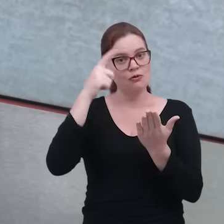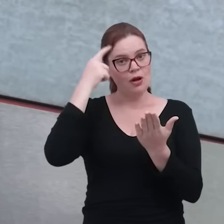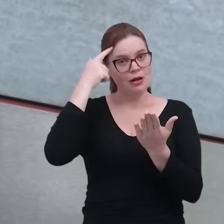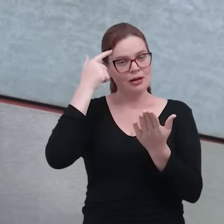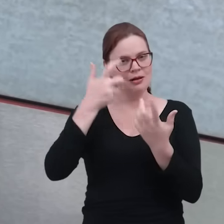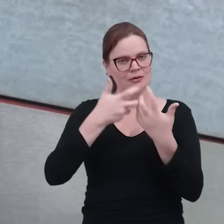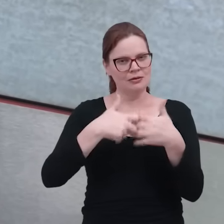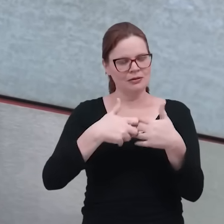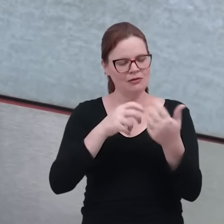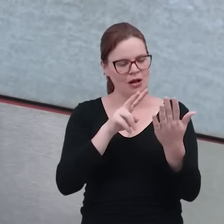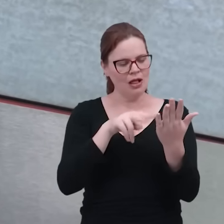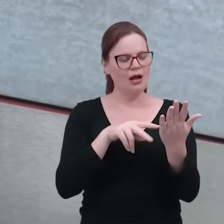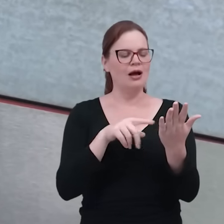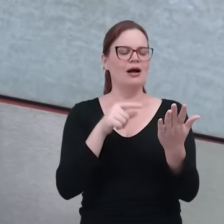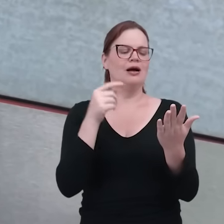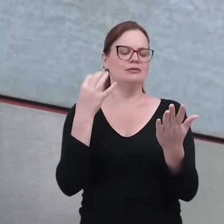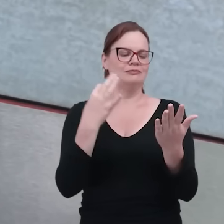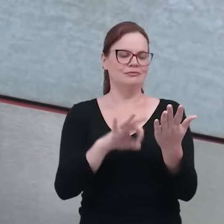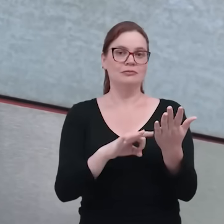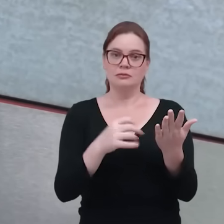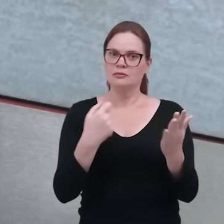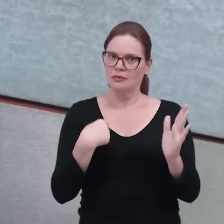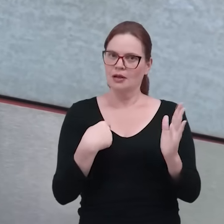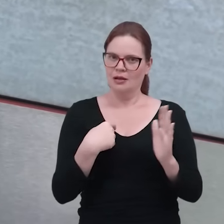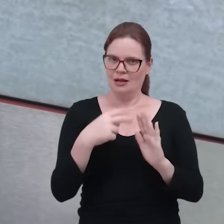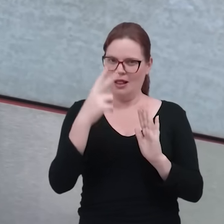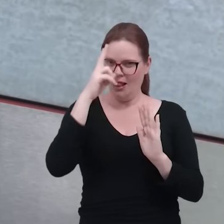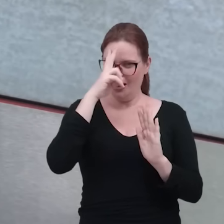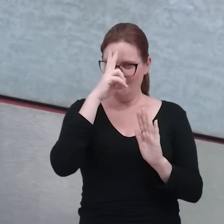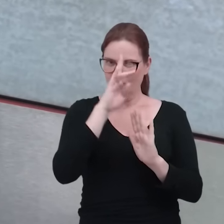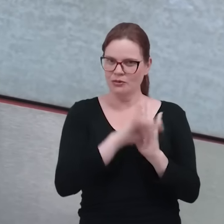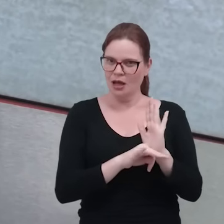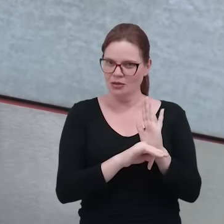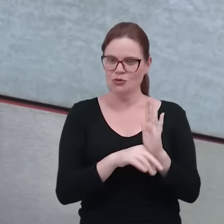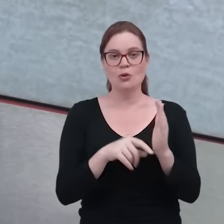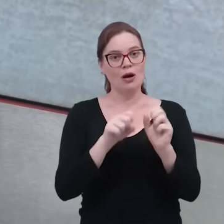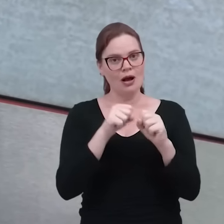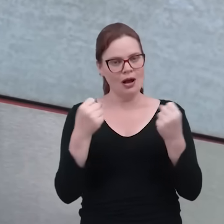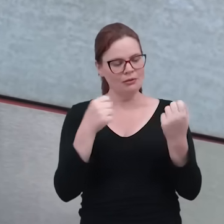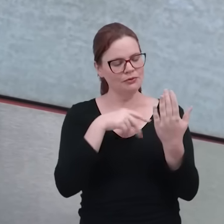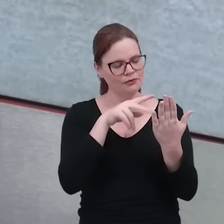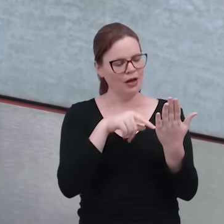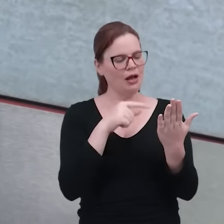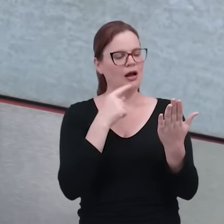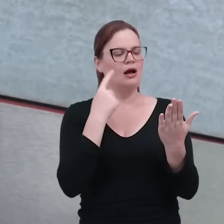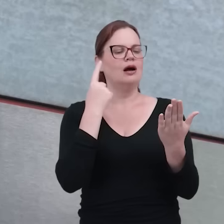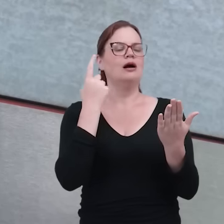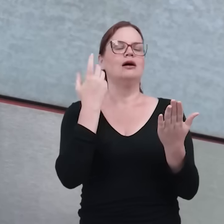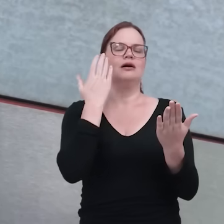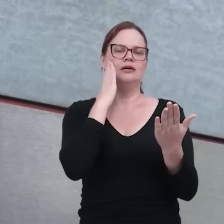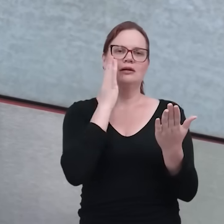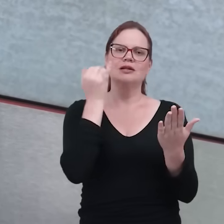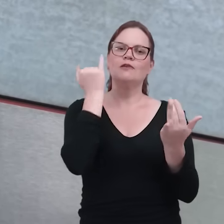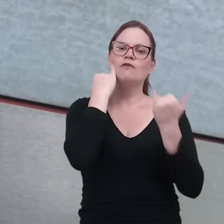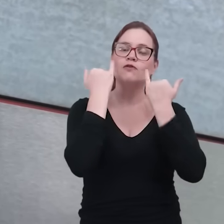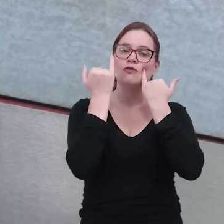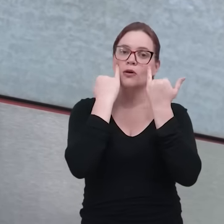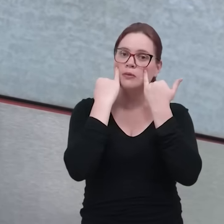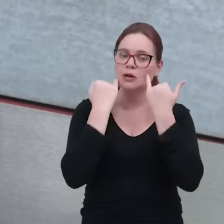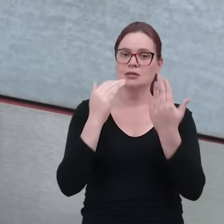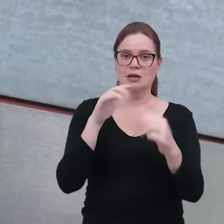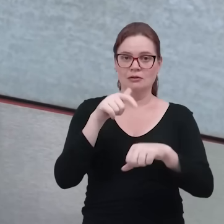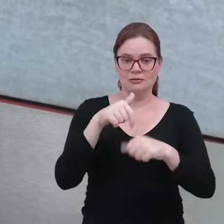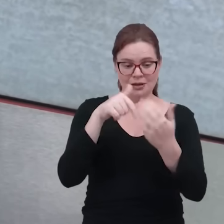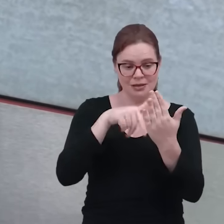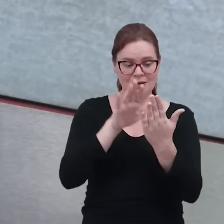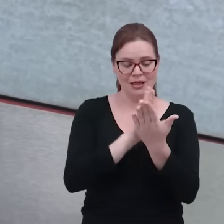fazer a sua confirmação. Abra lá os textos que nós citamos e você vai ver que ali está escrito. Você vai ter a informação